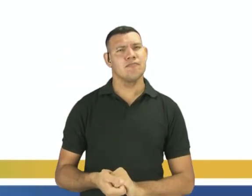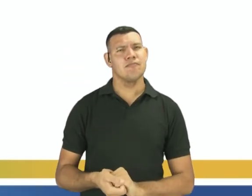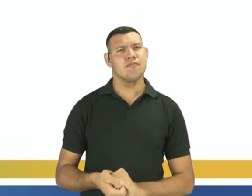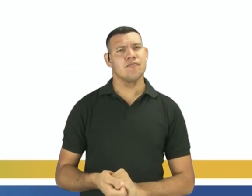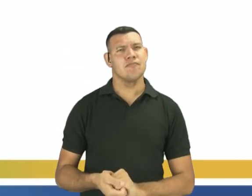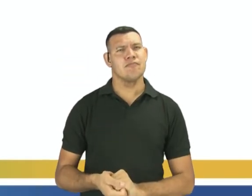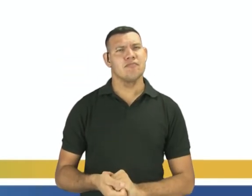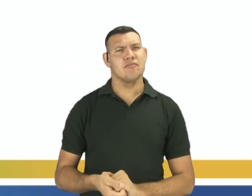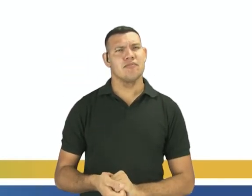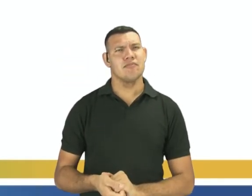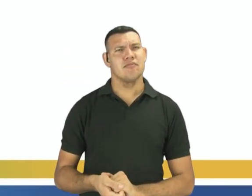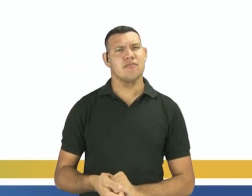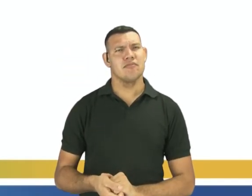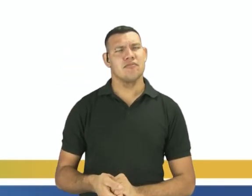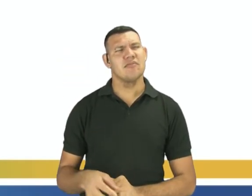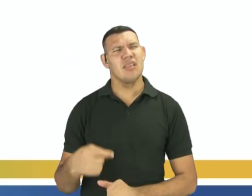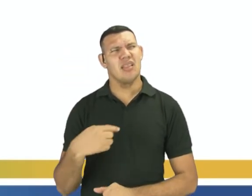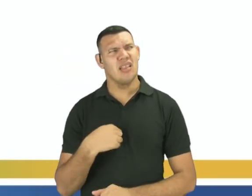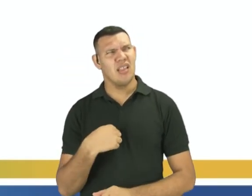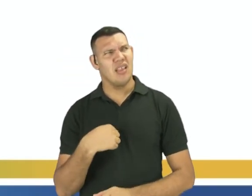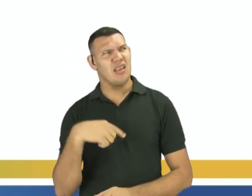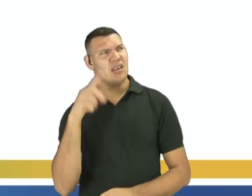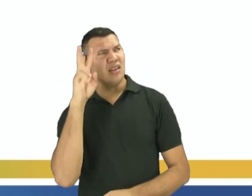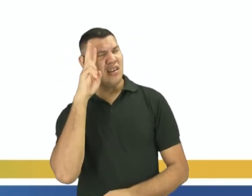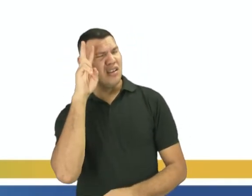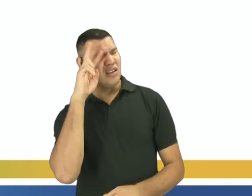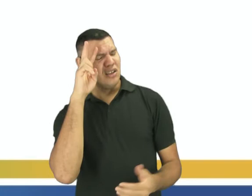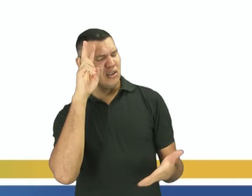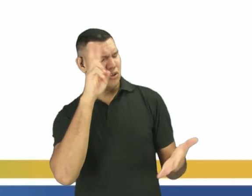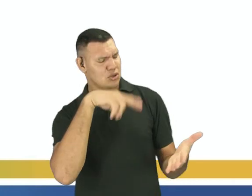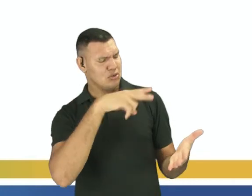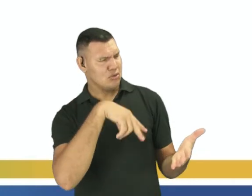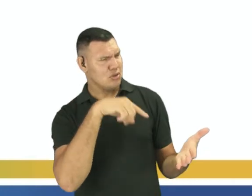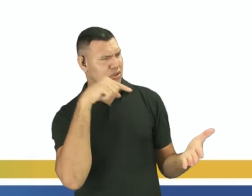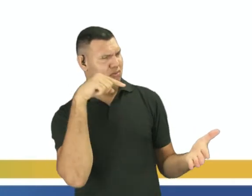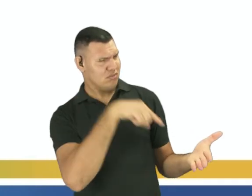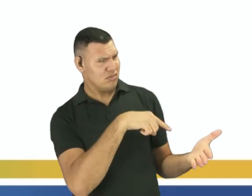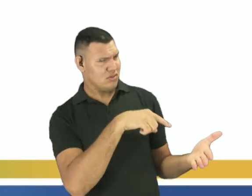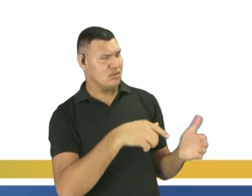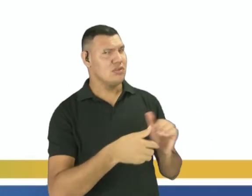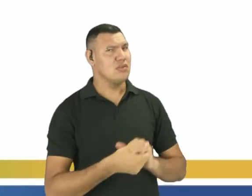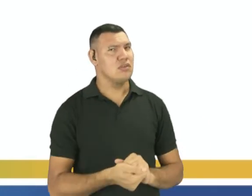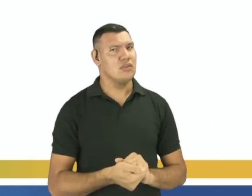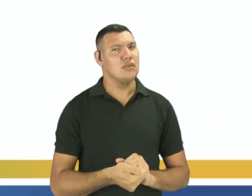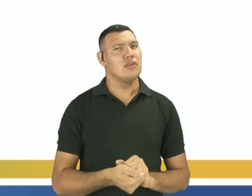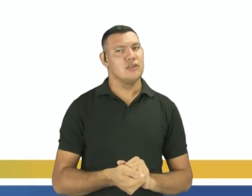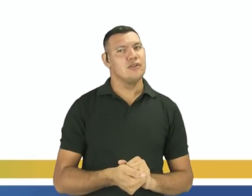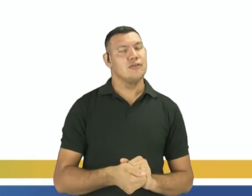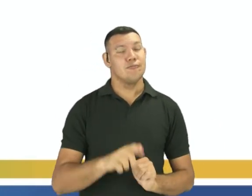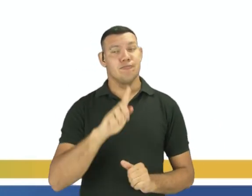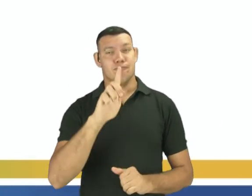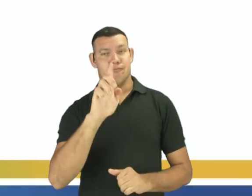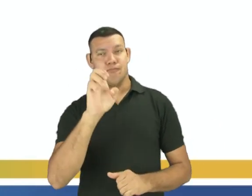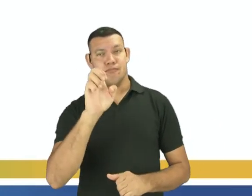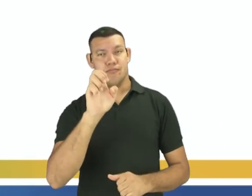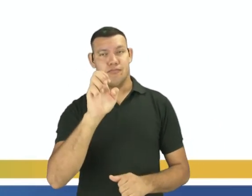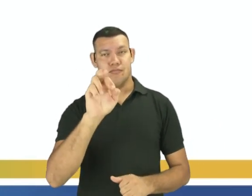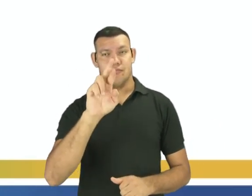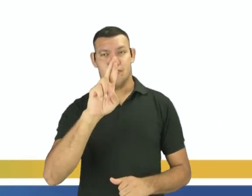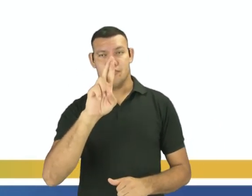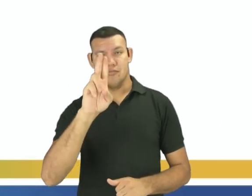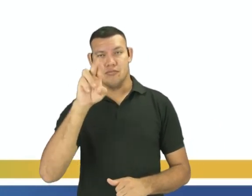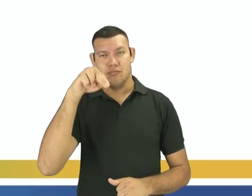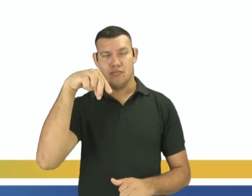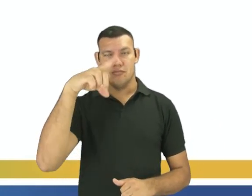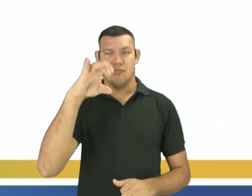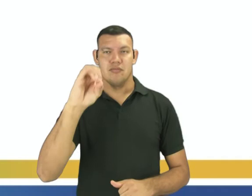eu lembro de ler isso. E aí, quando eu coloquei no gerúndio, eu lembro de ter lido. Então,